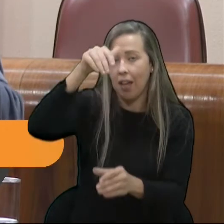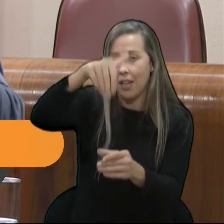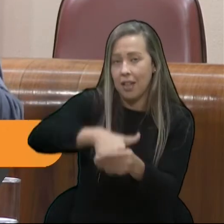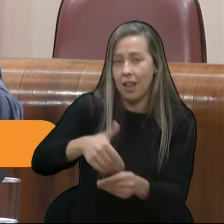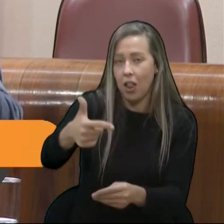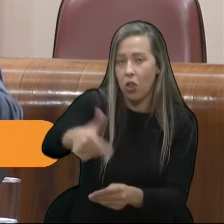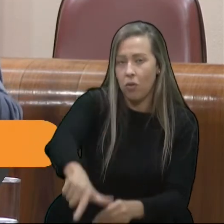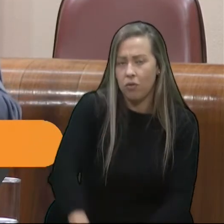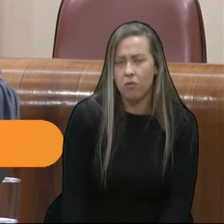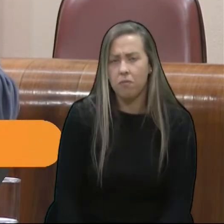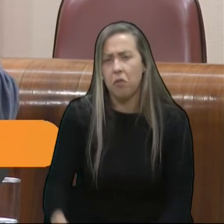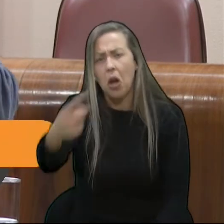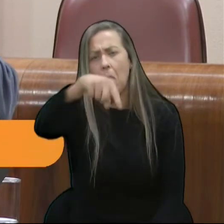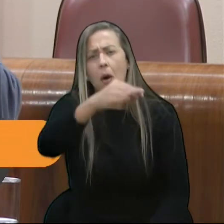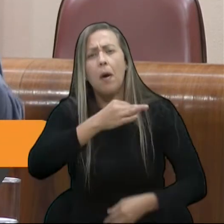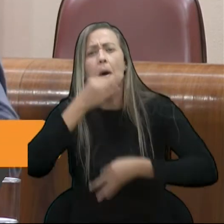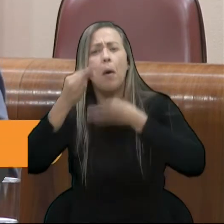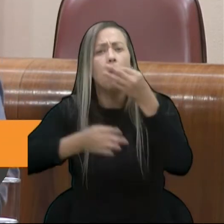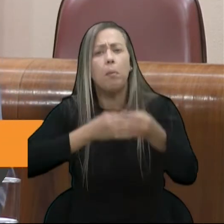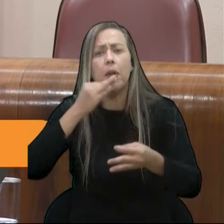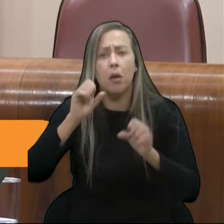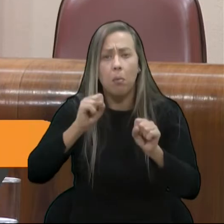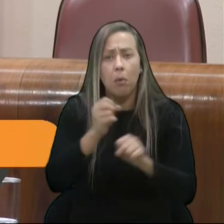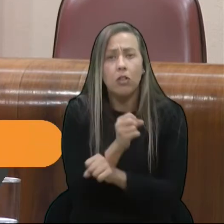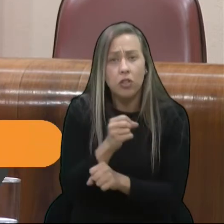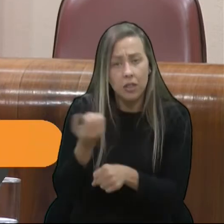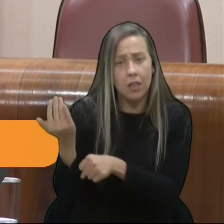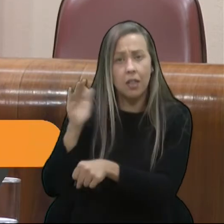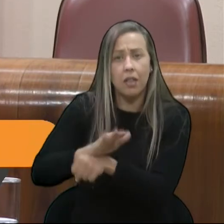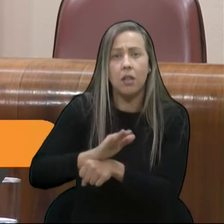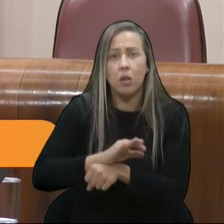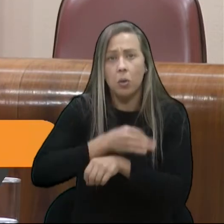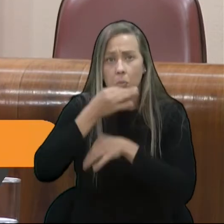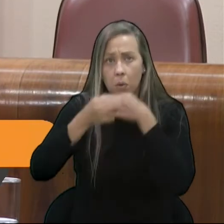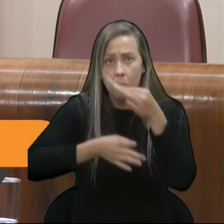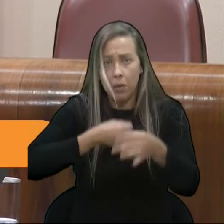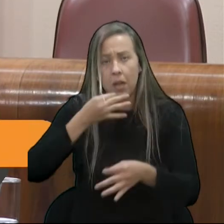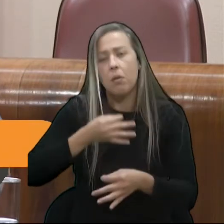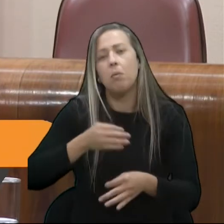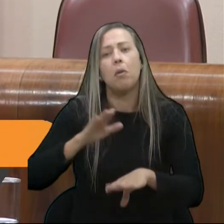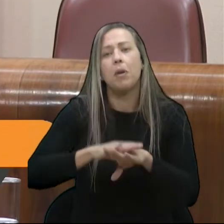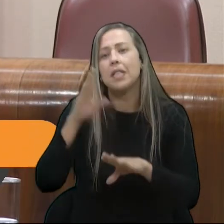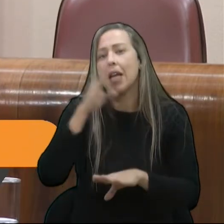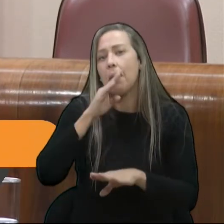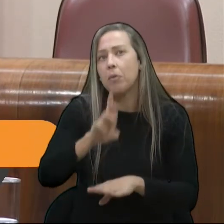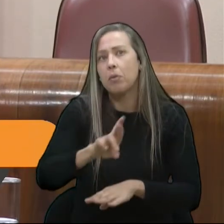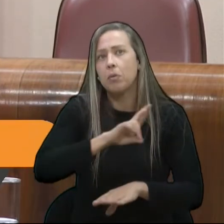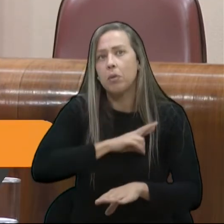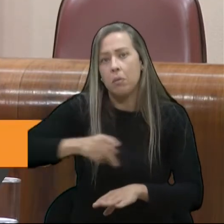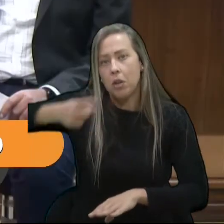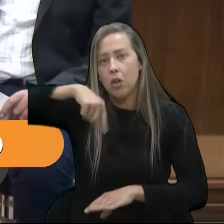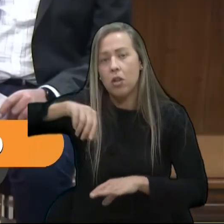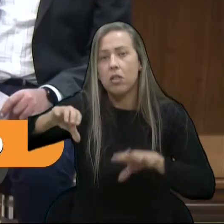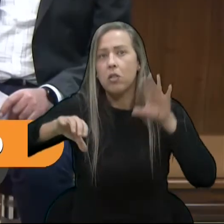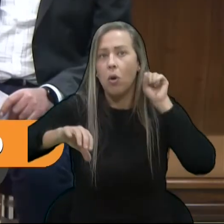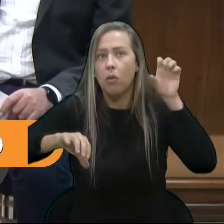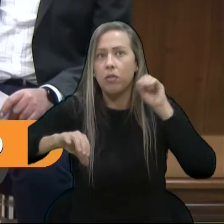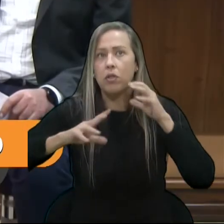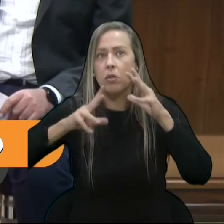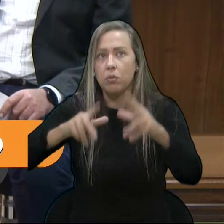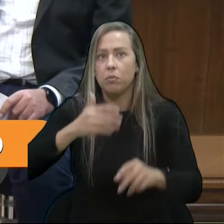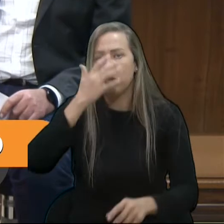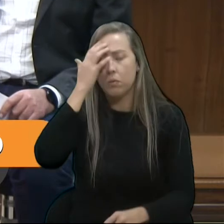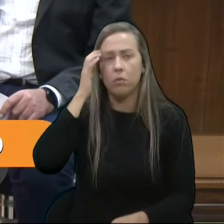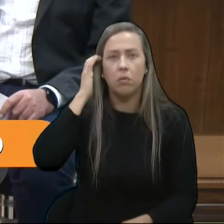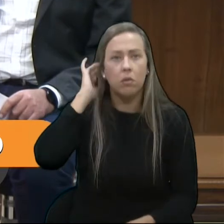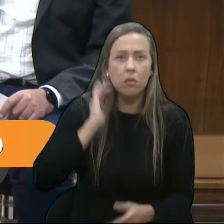eleição? O que vocês acham? Se vocês podem também dar uma visão um pouco mais rápida nesse sentido para nós ouvirmos os três. Começamos